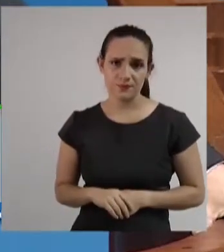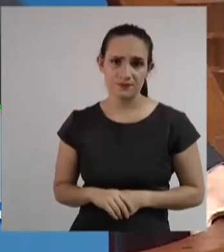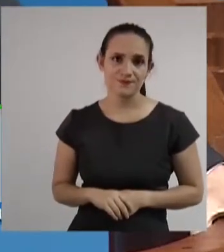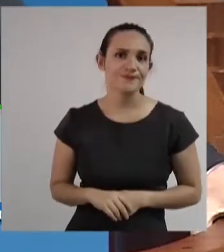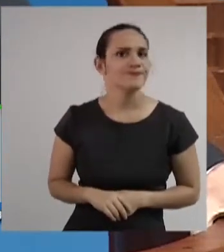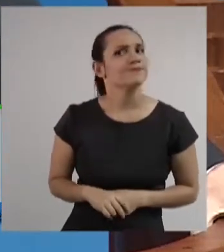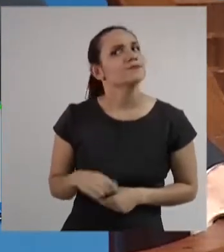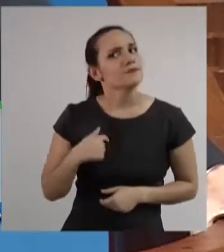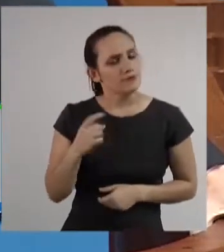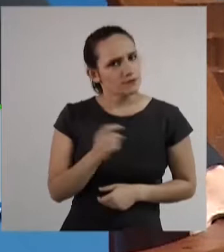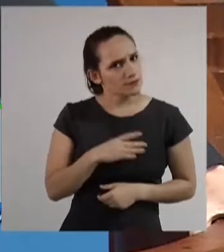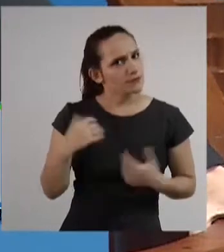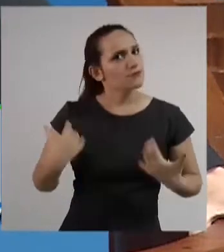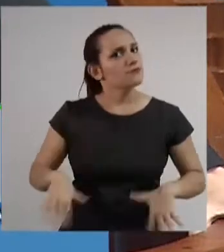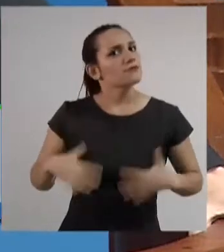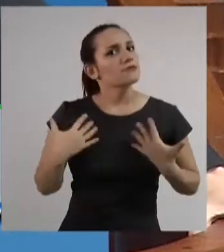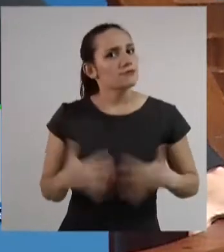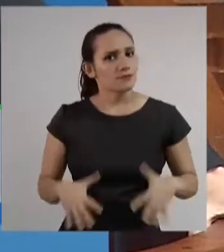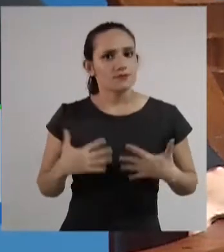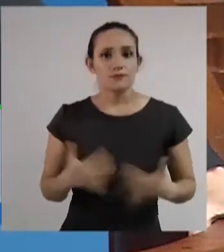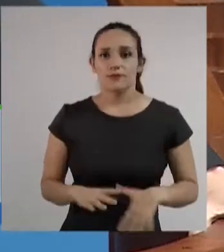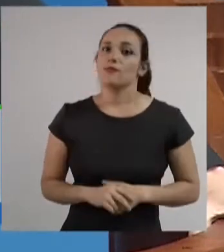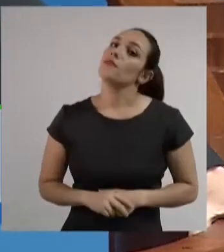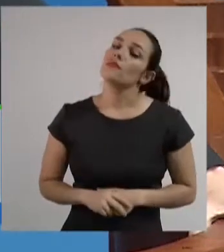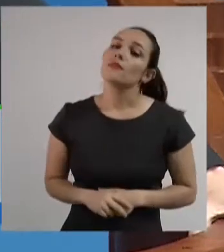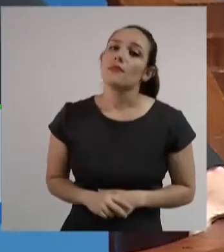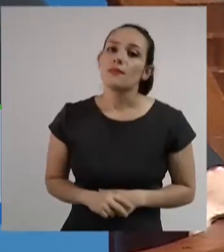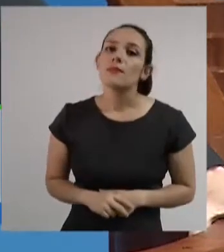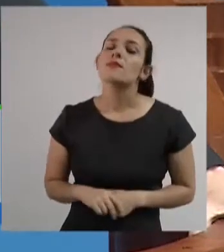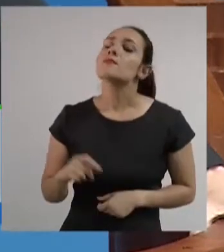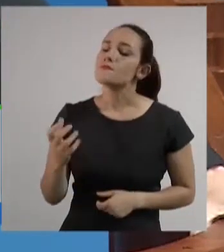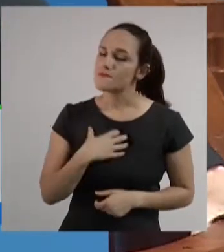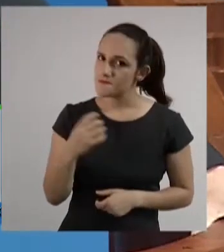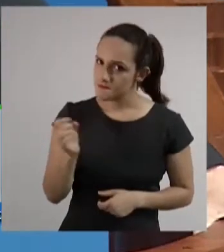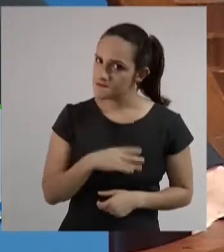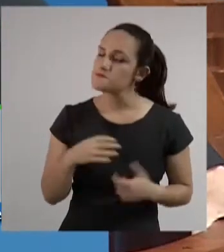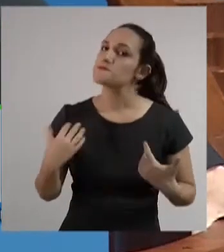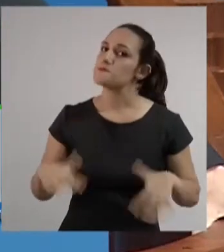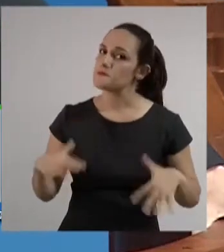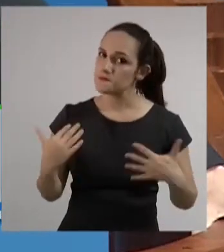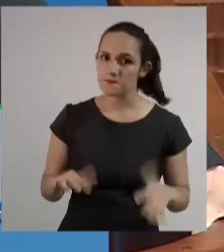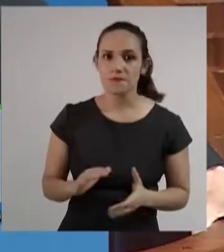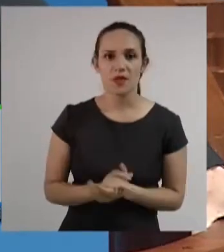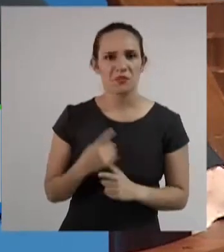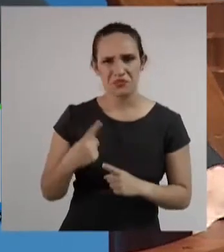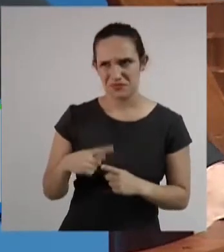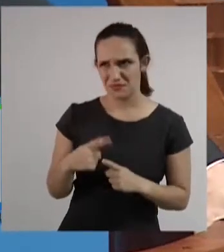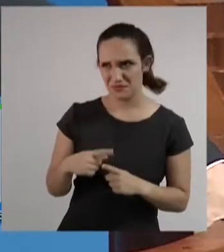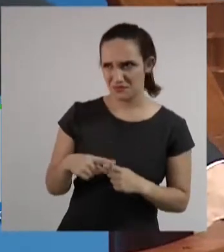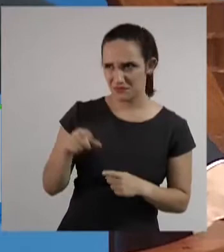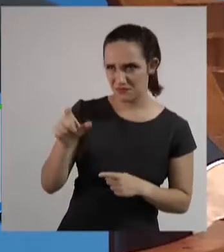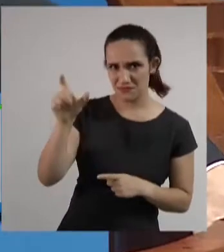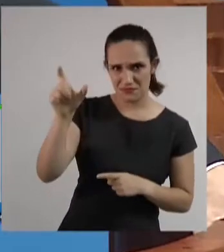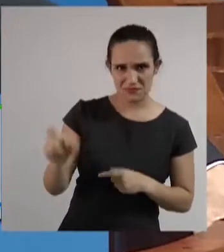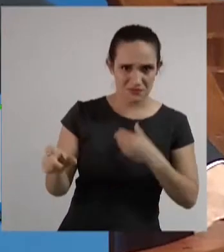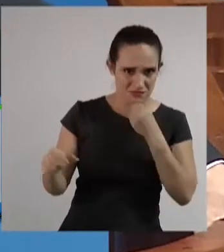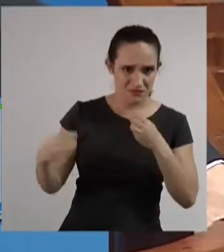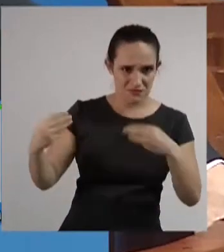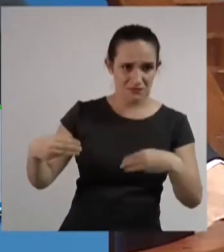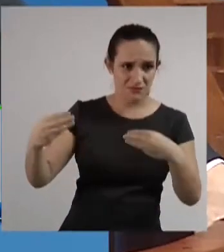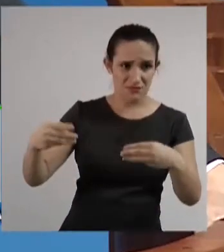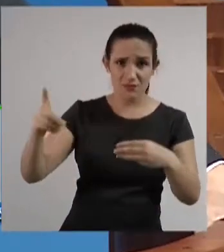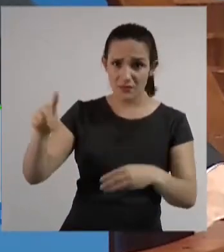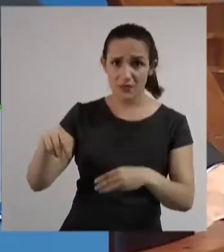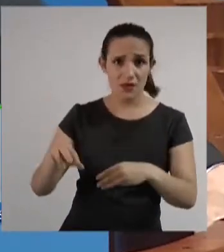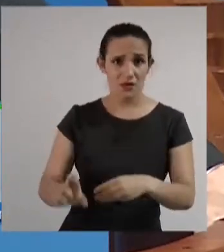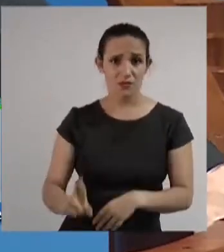Isso dá um medo na gente, né? Dá um medo, porque assim, esse homem vai coordenar